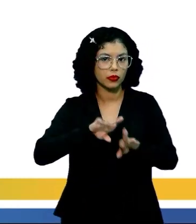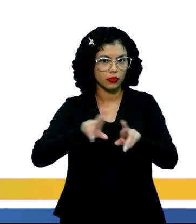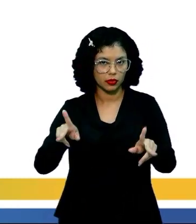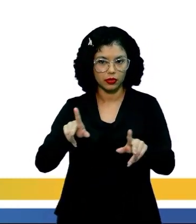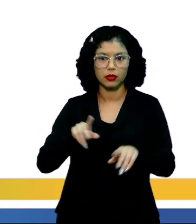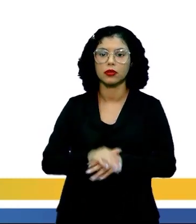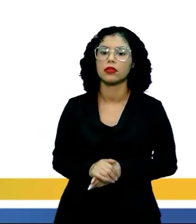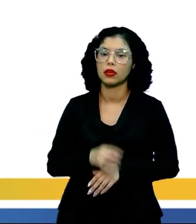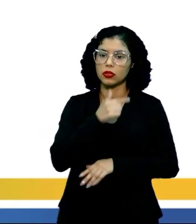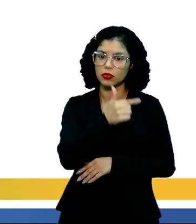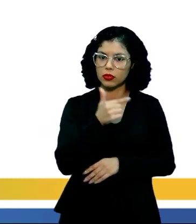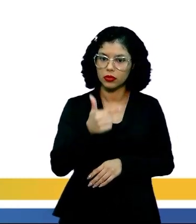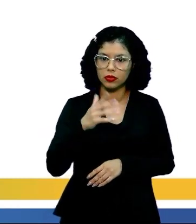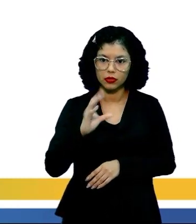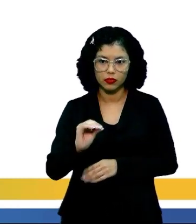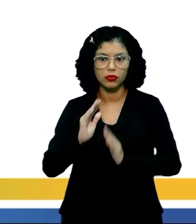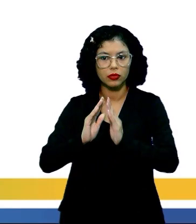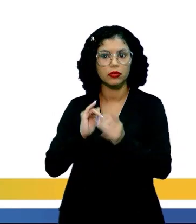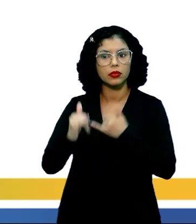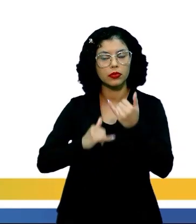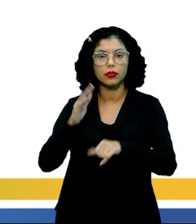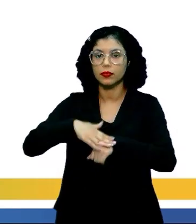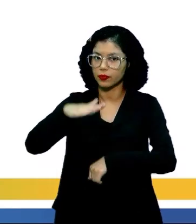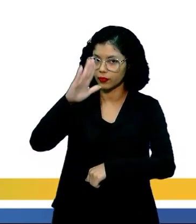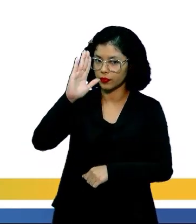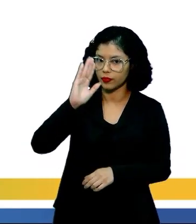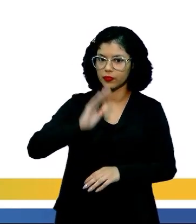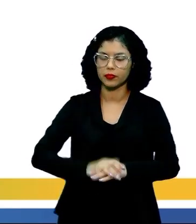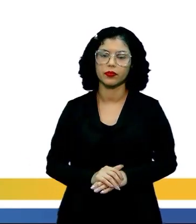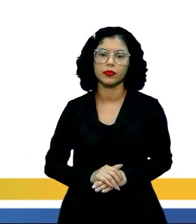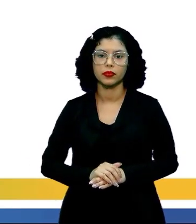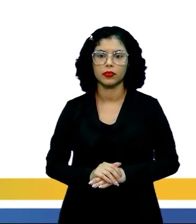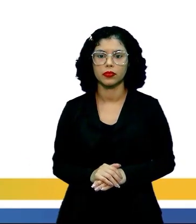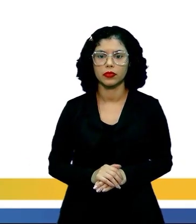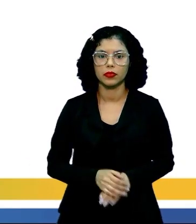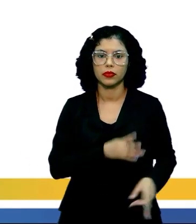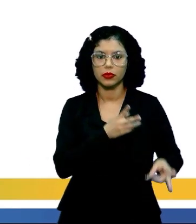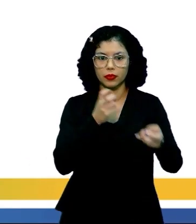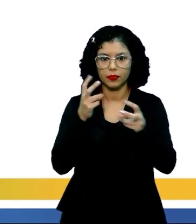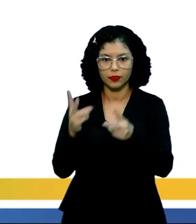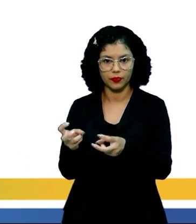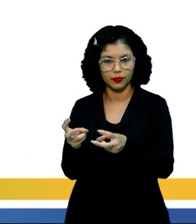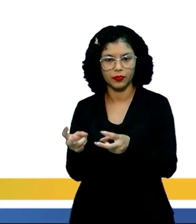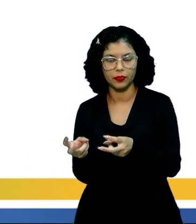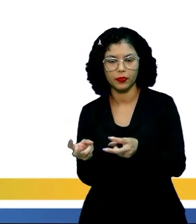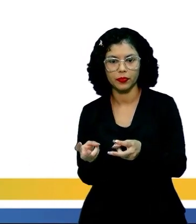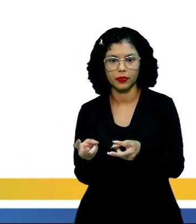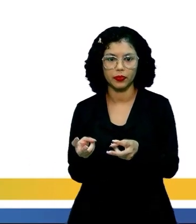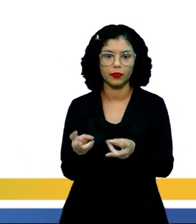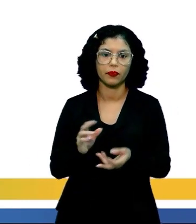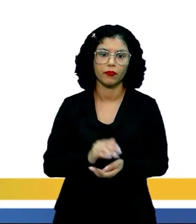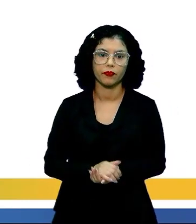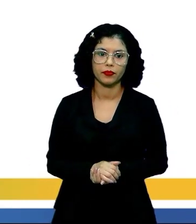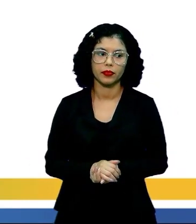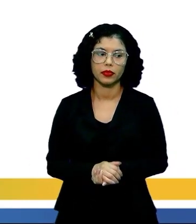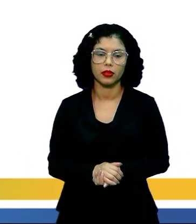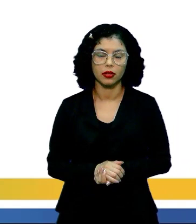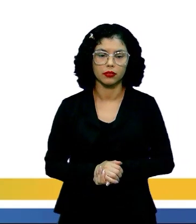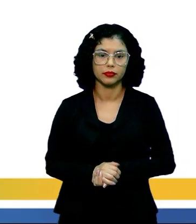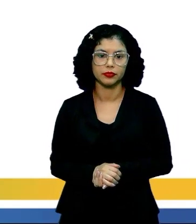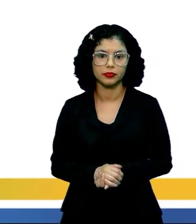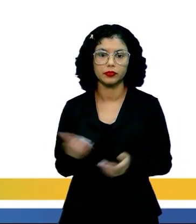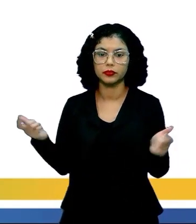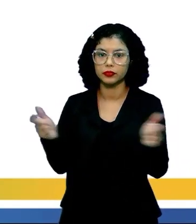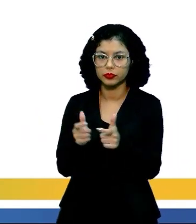diferença. Logo vai ter 220 brinquedos a mais. Observa aqui as opções.